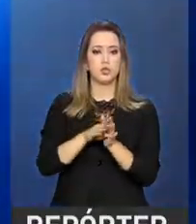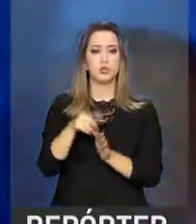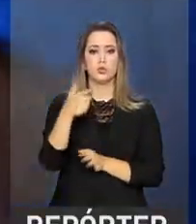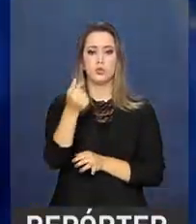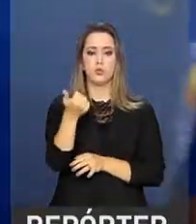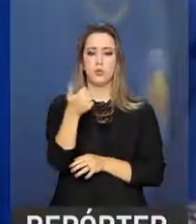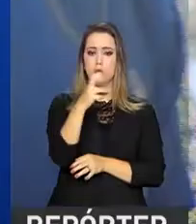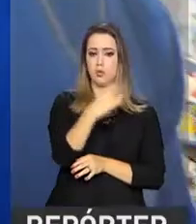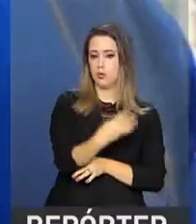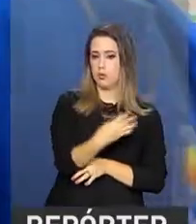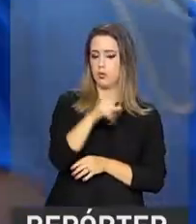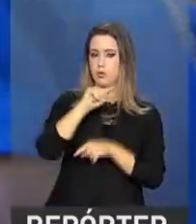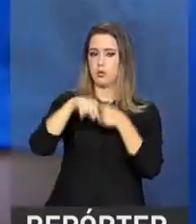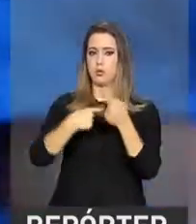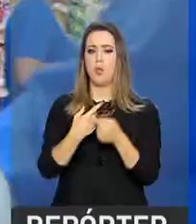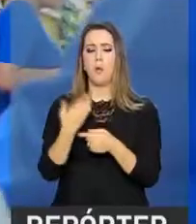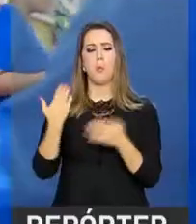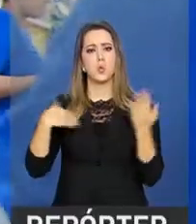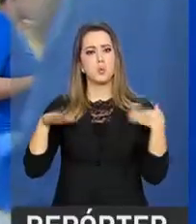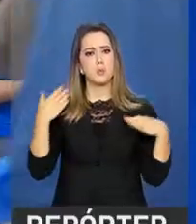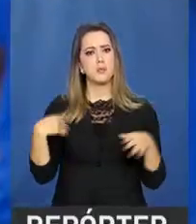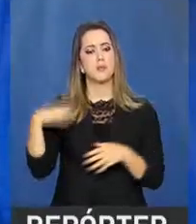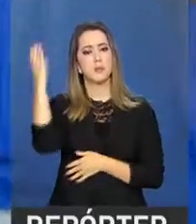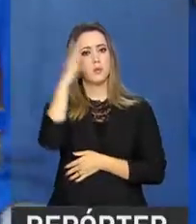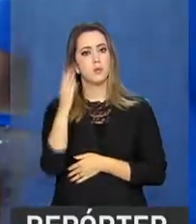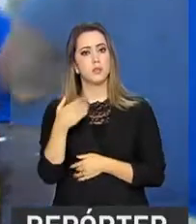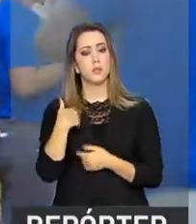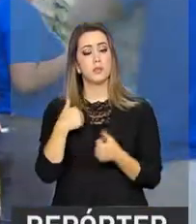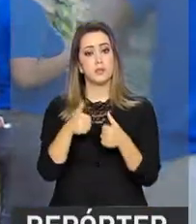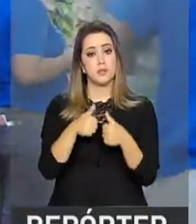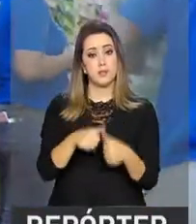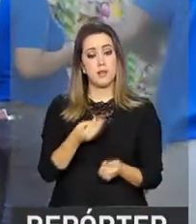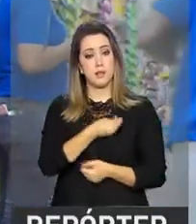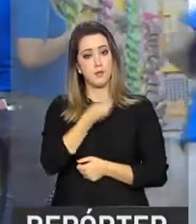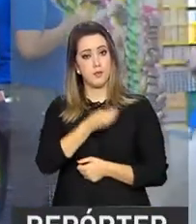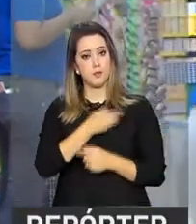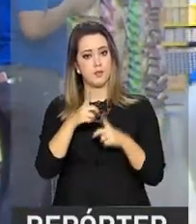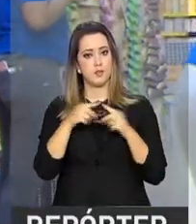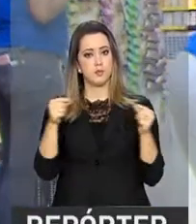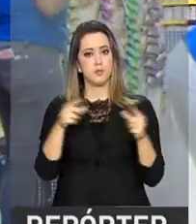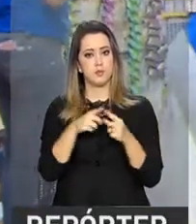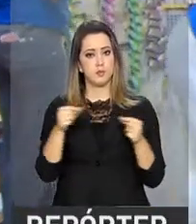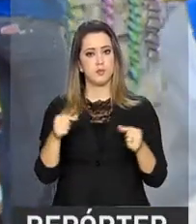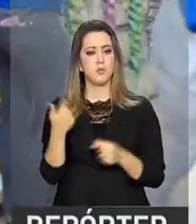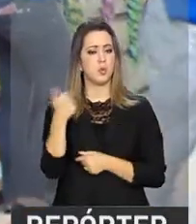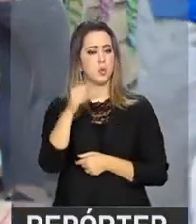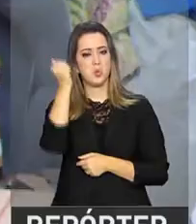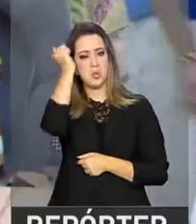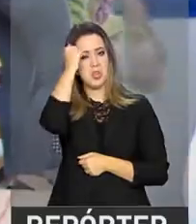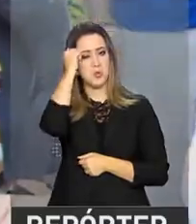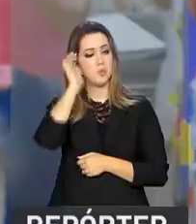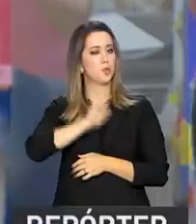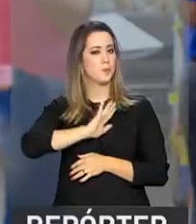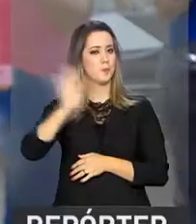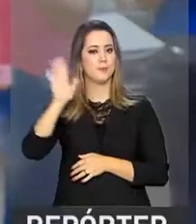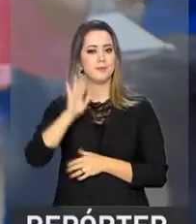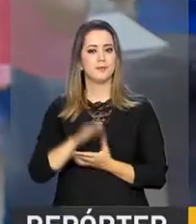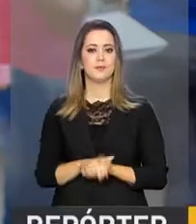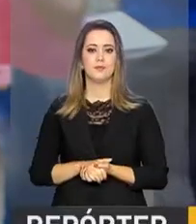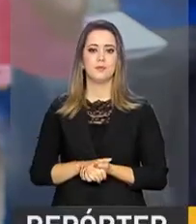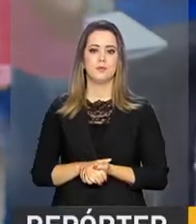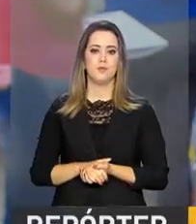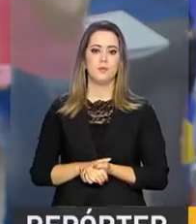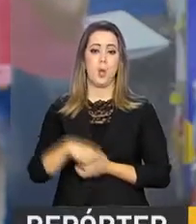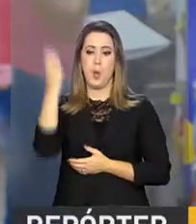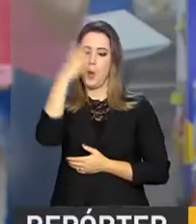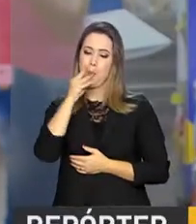Mundo. Depois de andar pelo país, resolveu se radicar em Brasília e, pelo visto, não se arrepende da escolha. O Brasil mora no meu